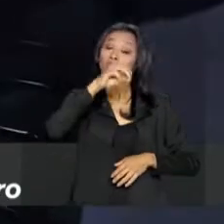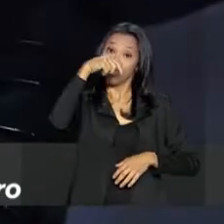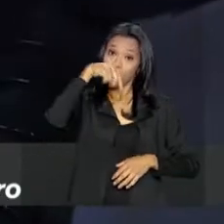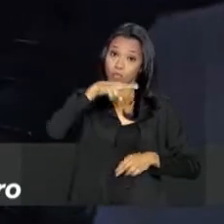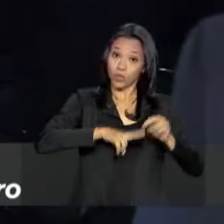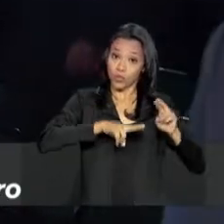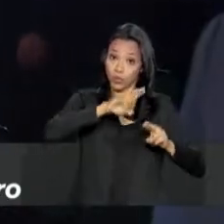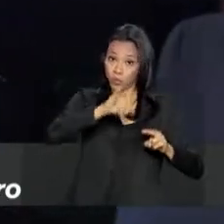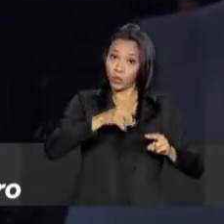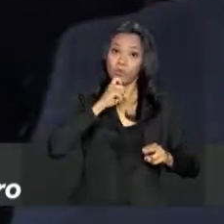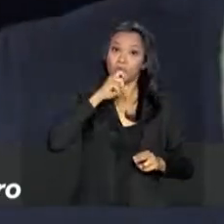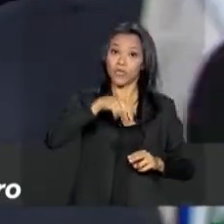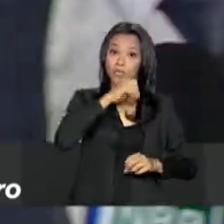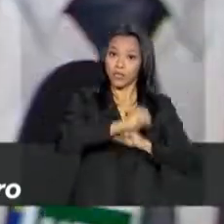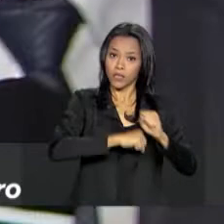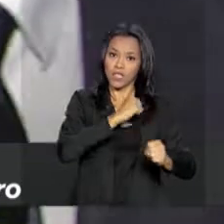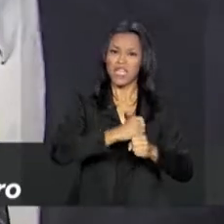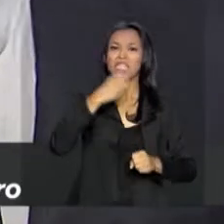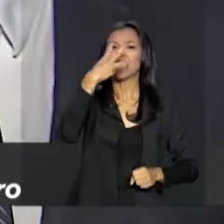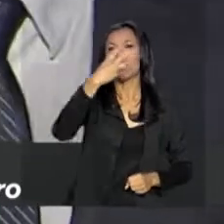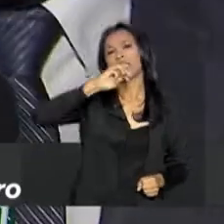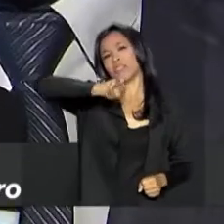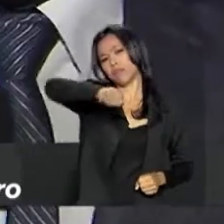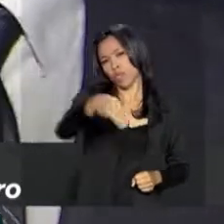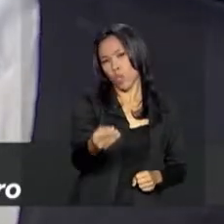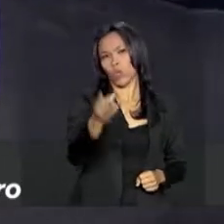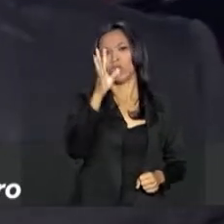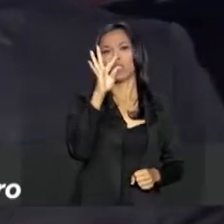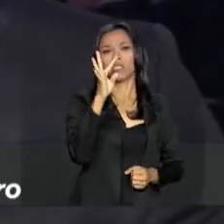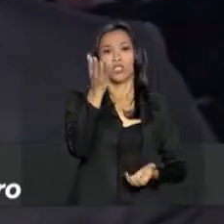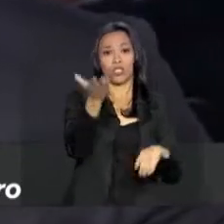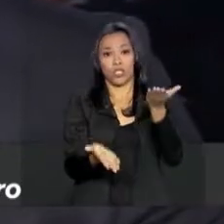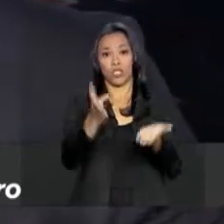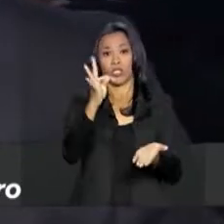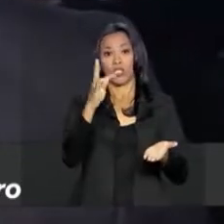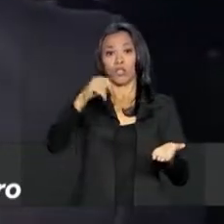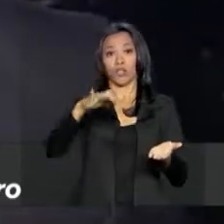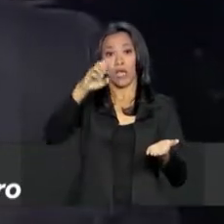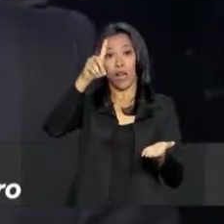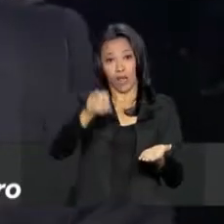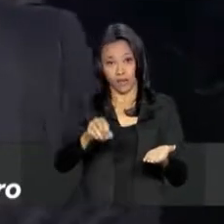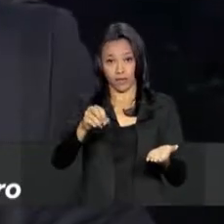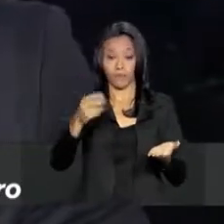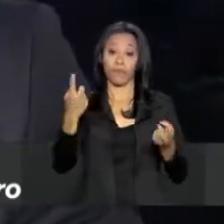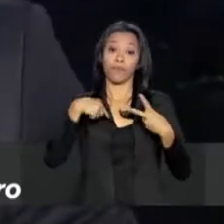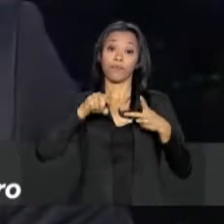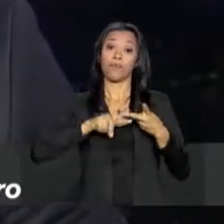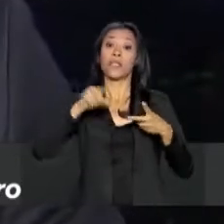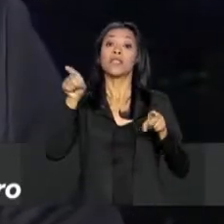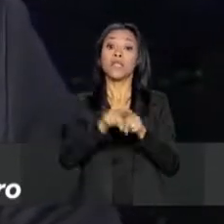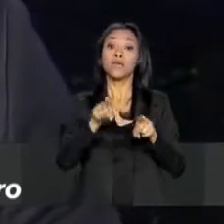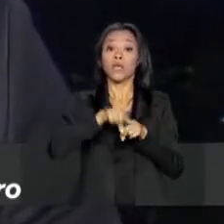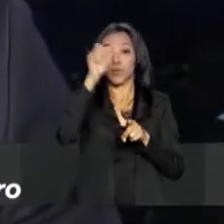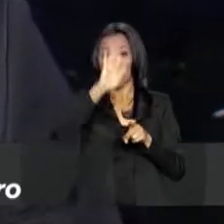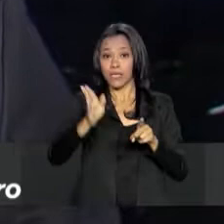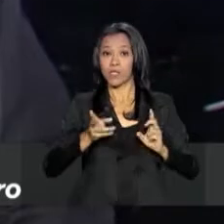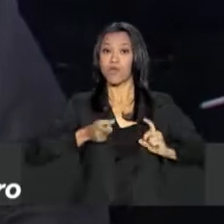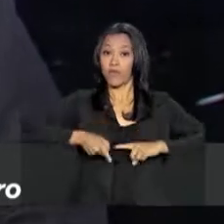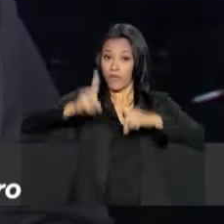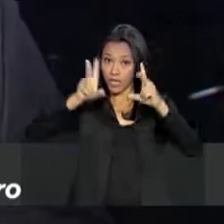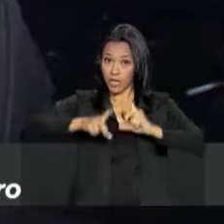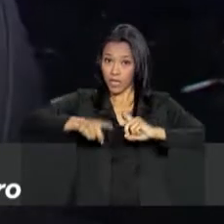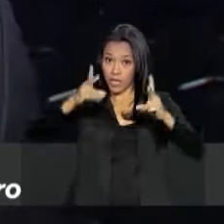cerca de 3 milhões de toneladas de aço além dessa produção brasil também importou aço